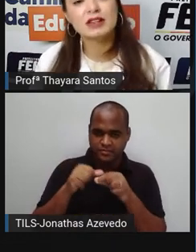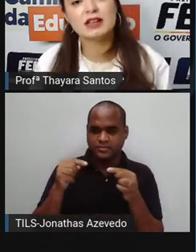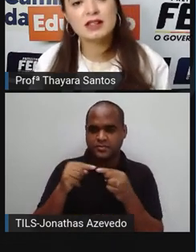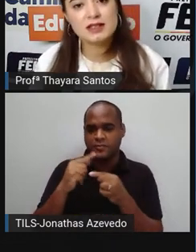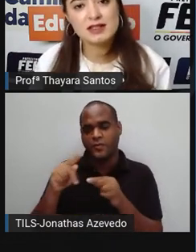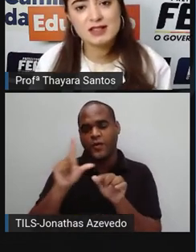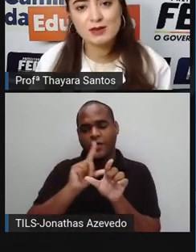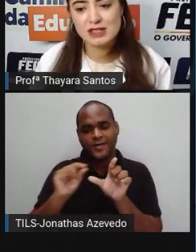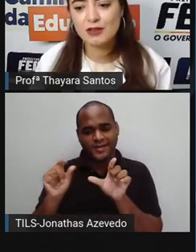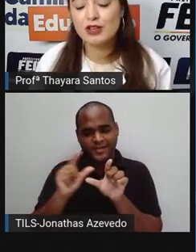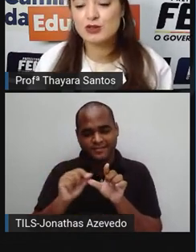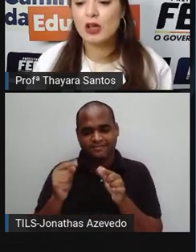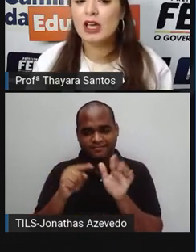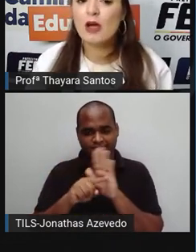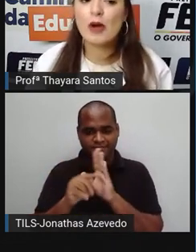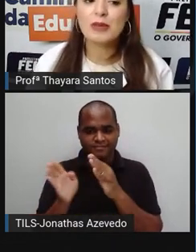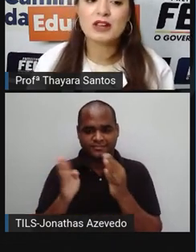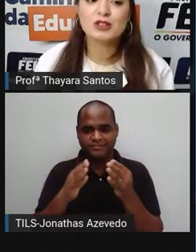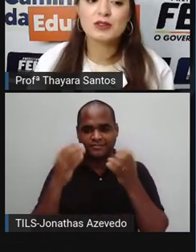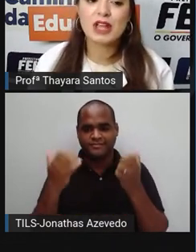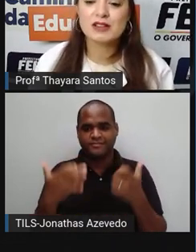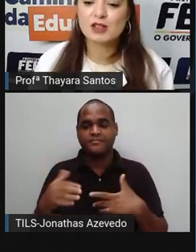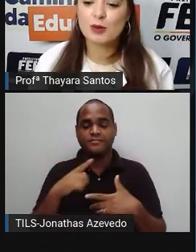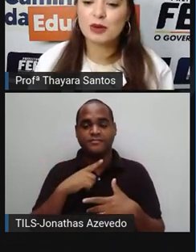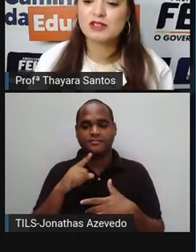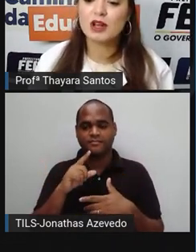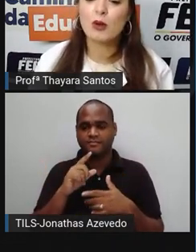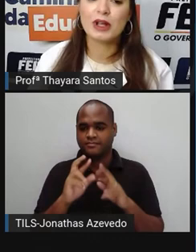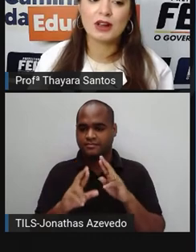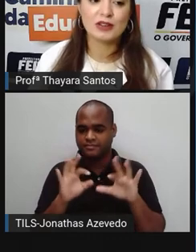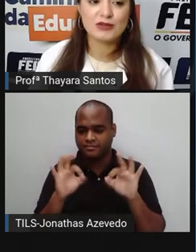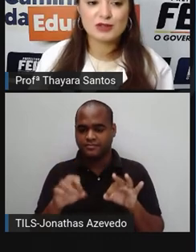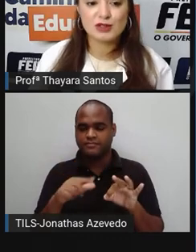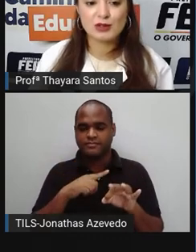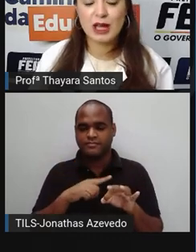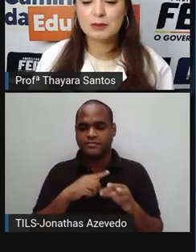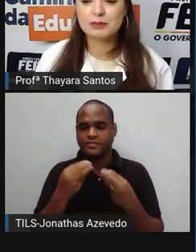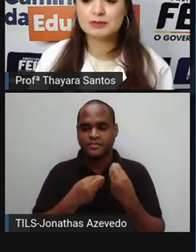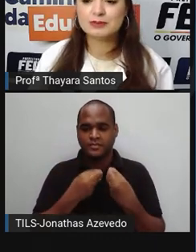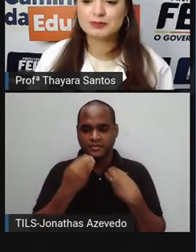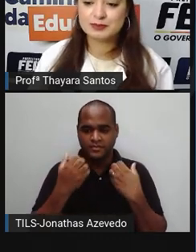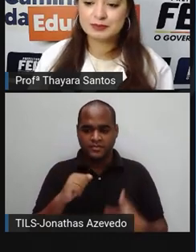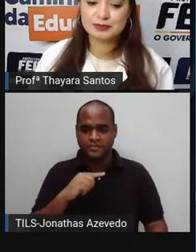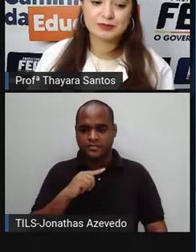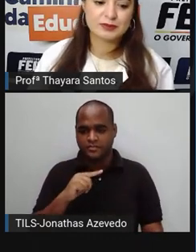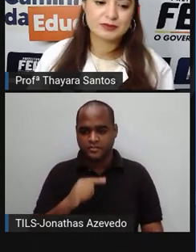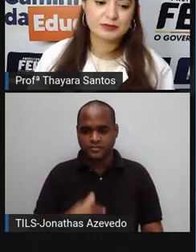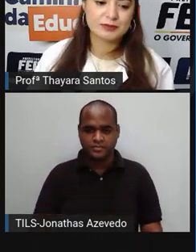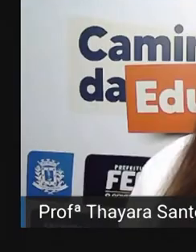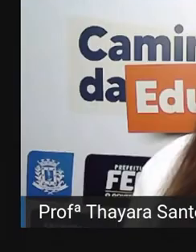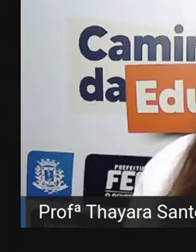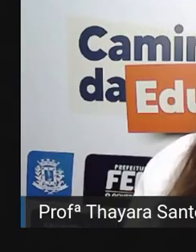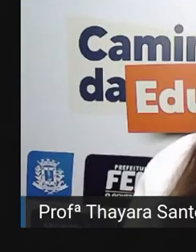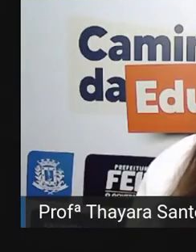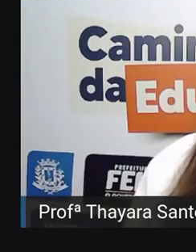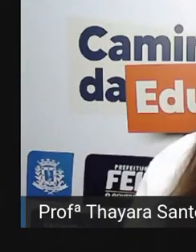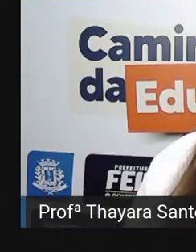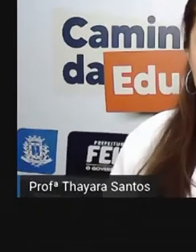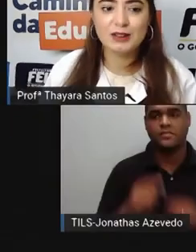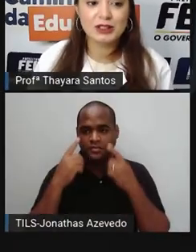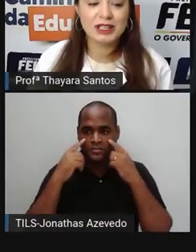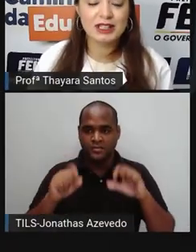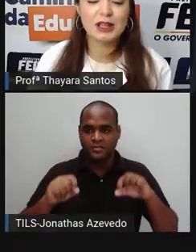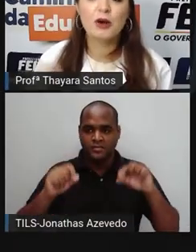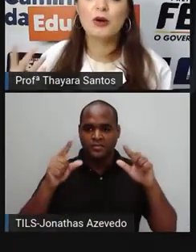clicar no link que vai estar na descrição desse vídeo eu abrir atividade só para vocês verem como é que ela vai funcionar e quando